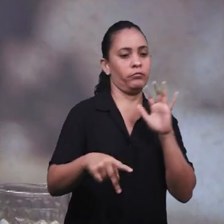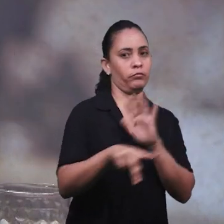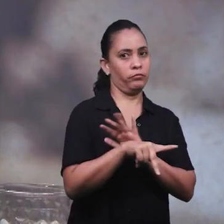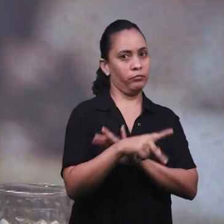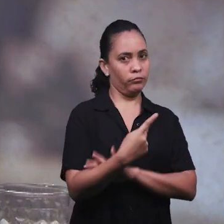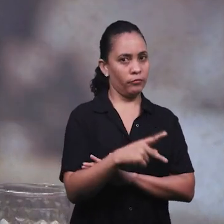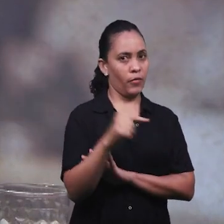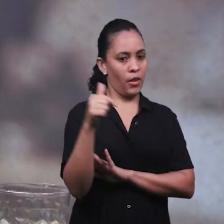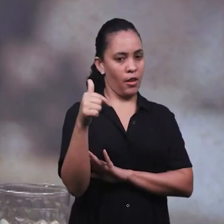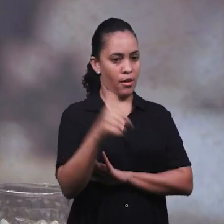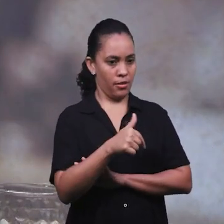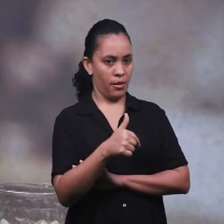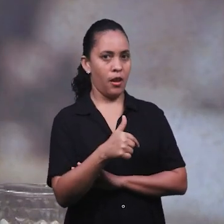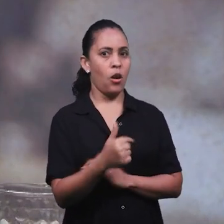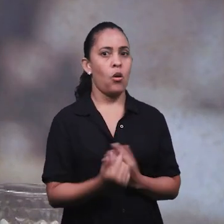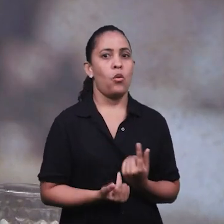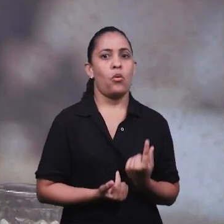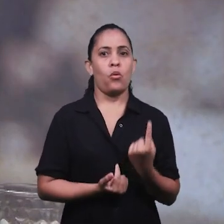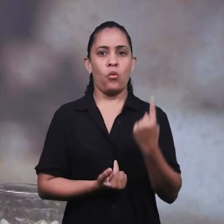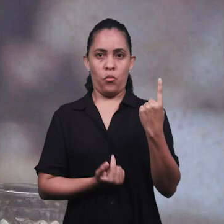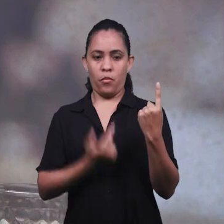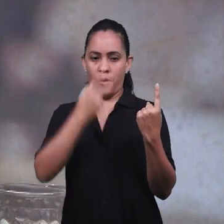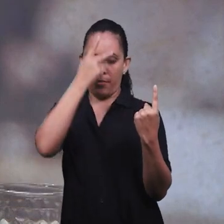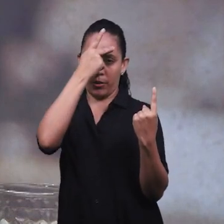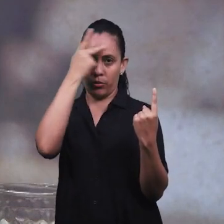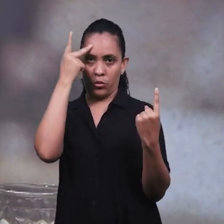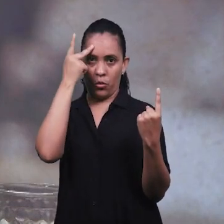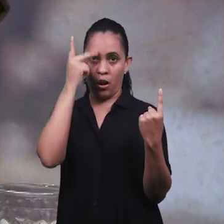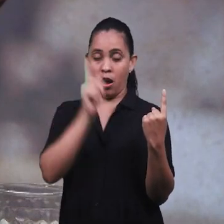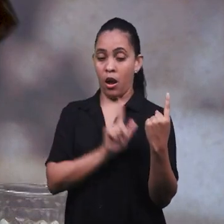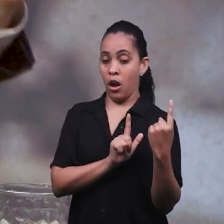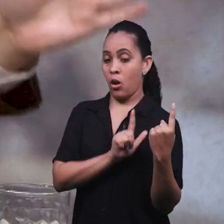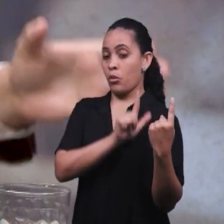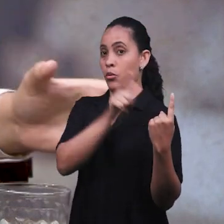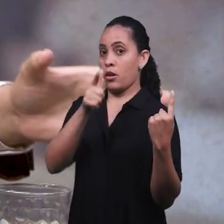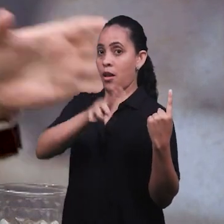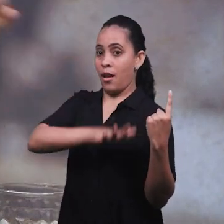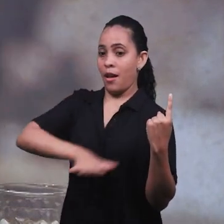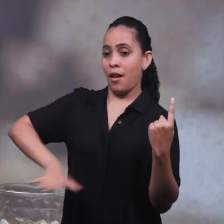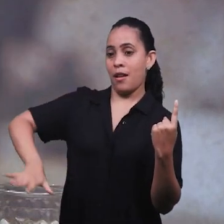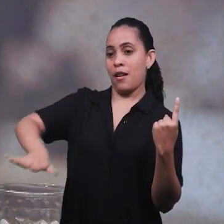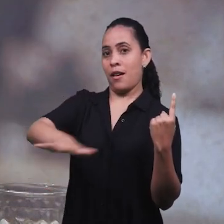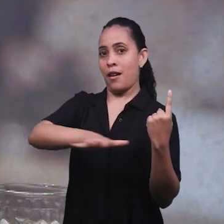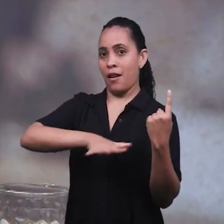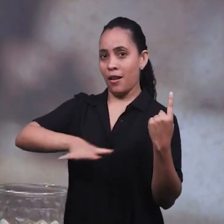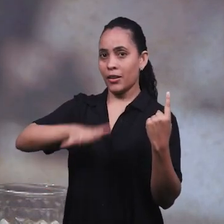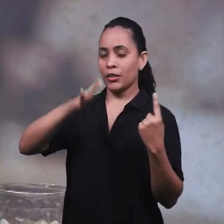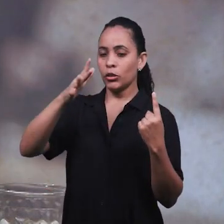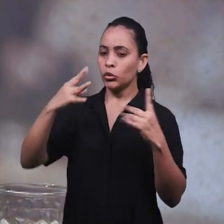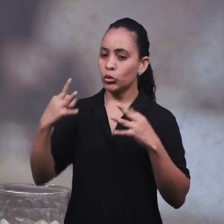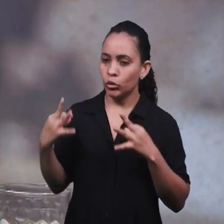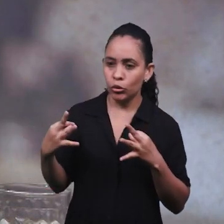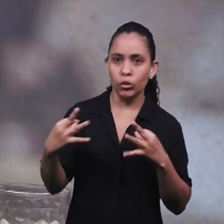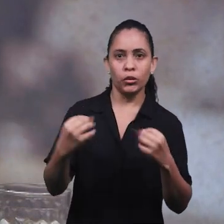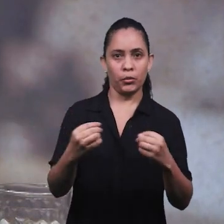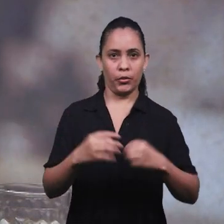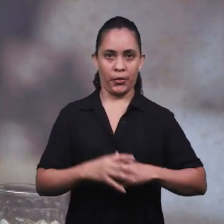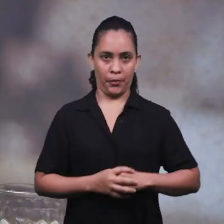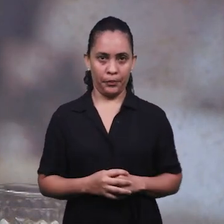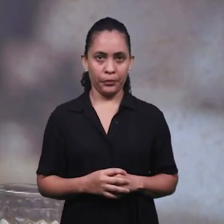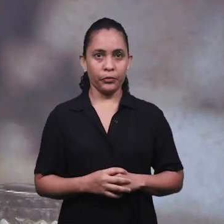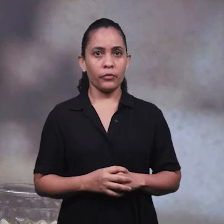ou seja, que pertencem única e exclusivamente a uma pessoa, e você tem áreas comuns. Então, quando a gente fala de condomínio